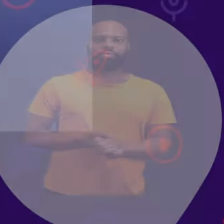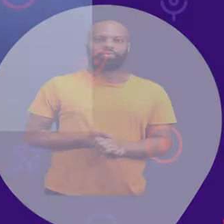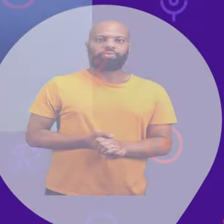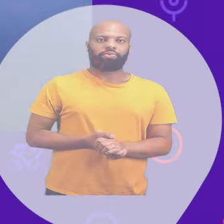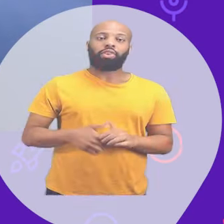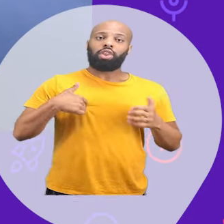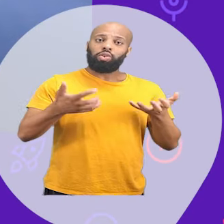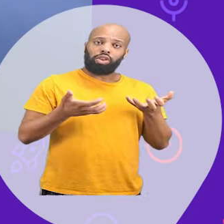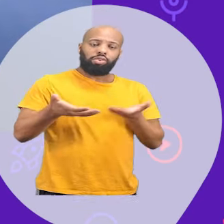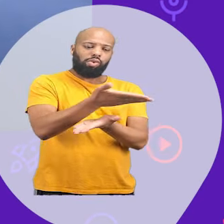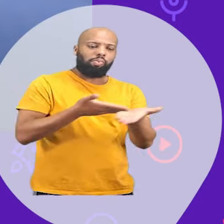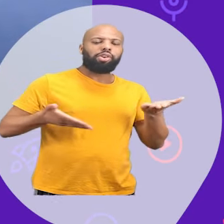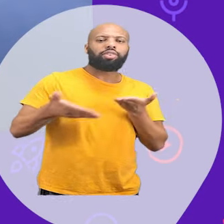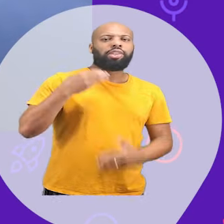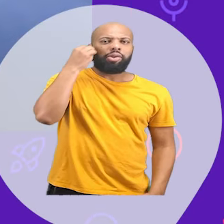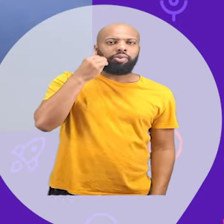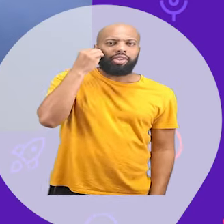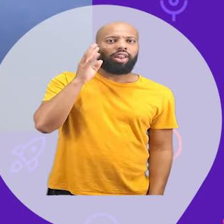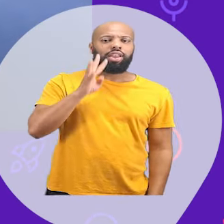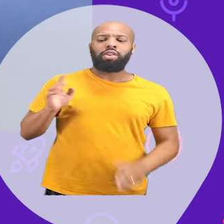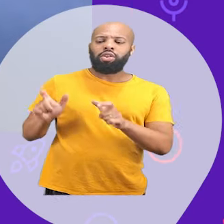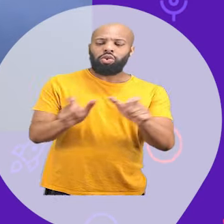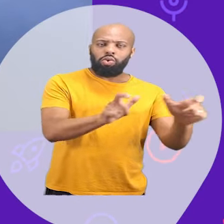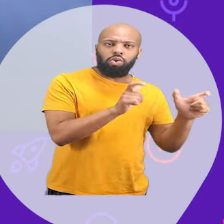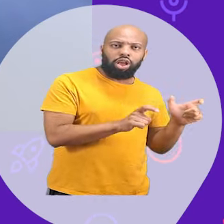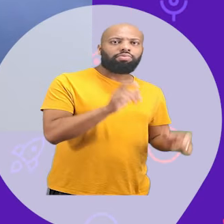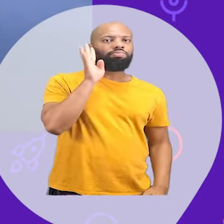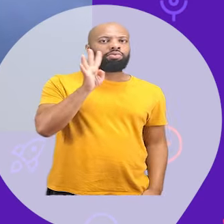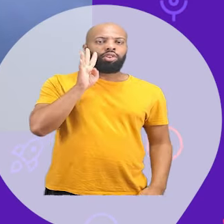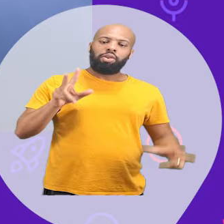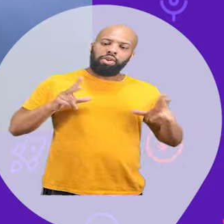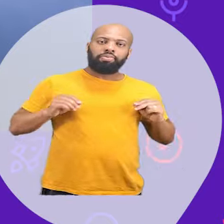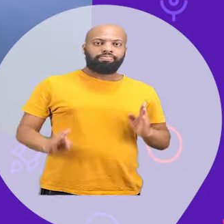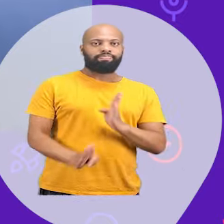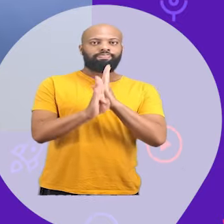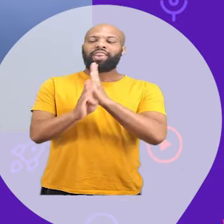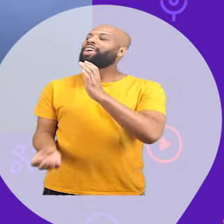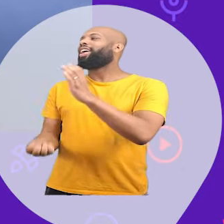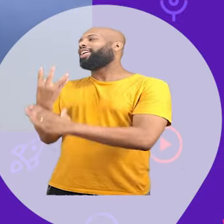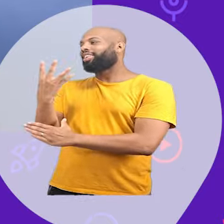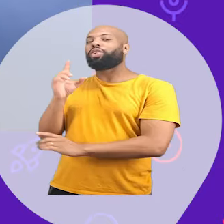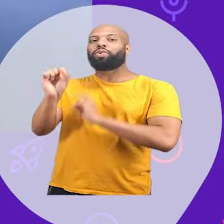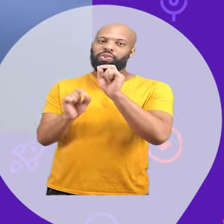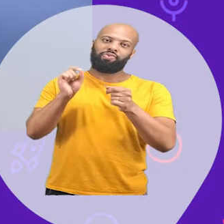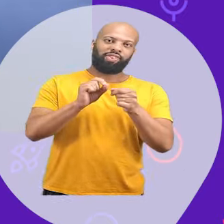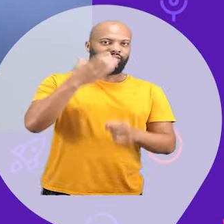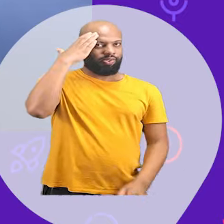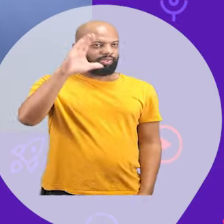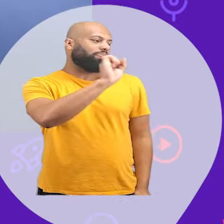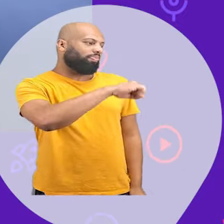falei cara eu quero compartilhar experiências reais de lugares Ilegais que merecem ser descobertas E aí nasce o que fazer